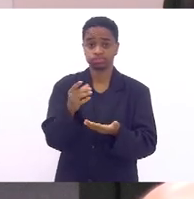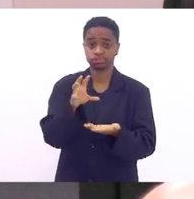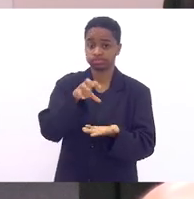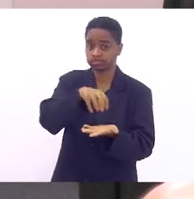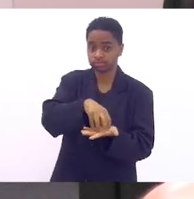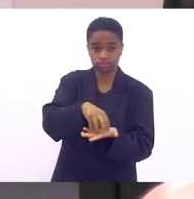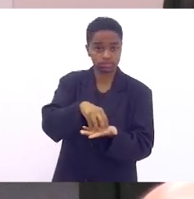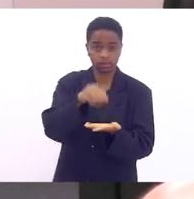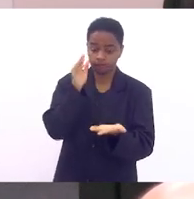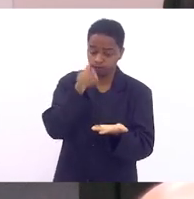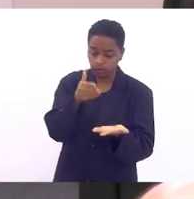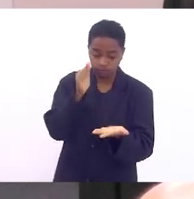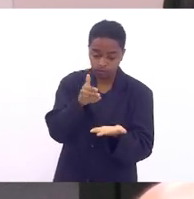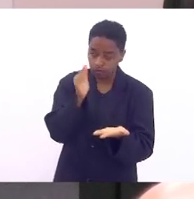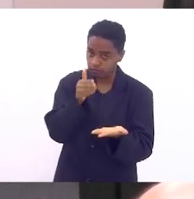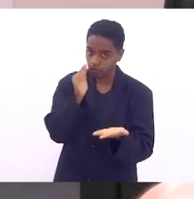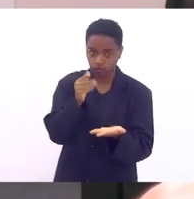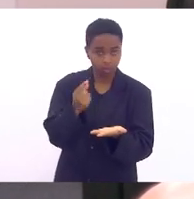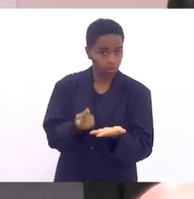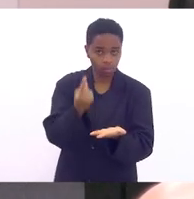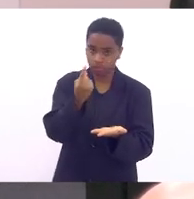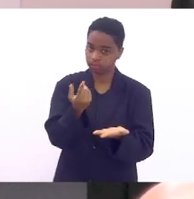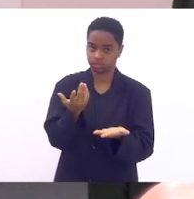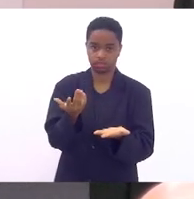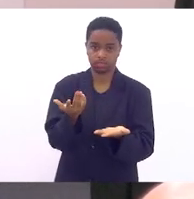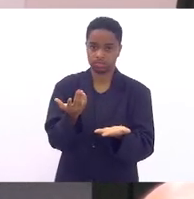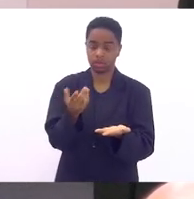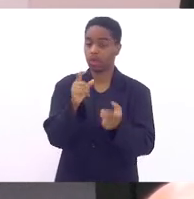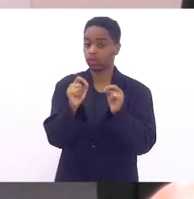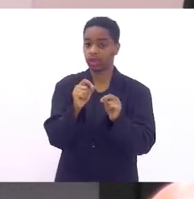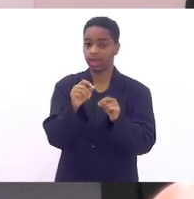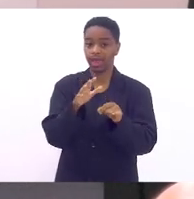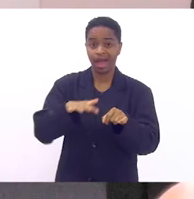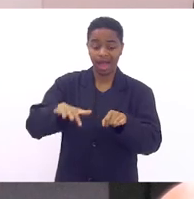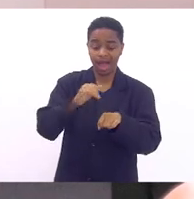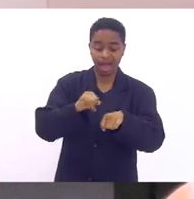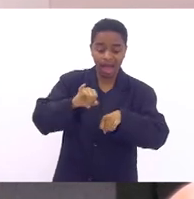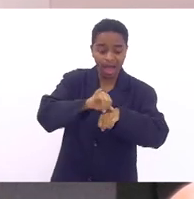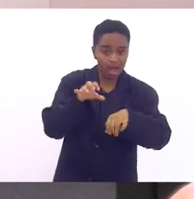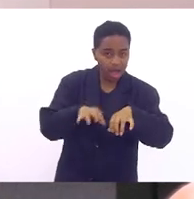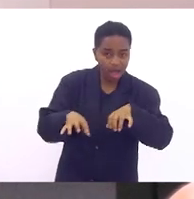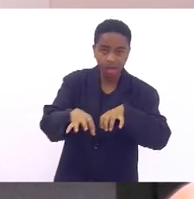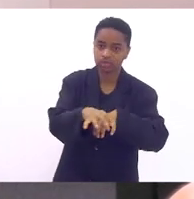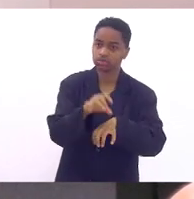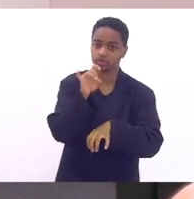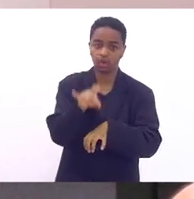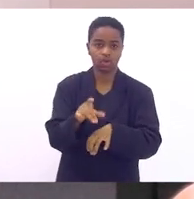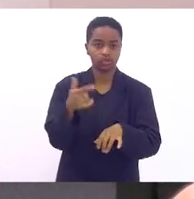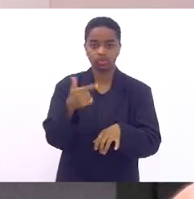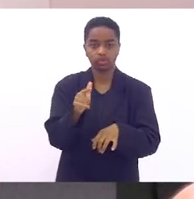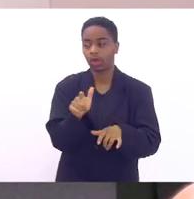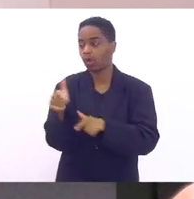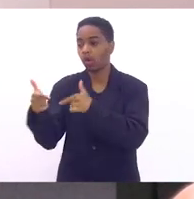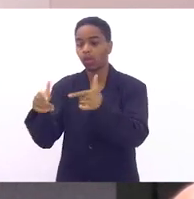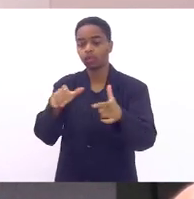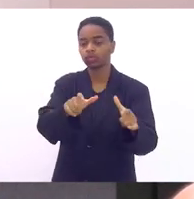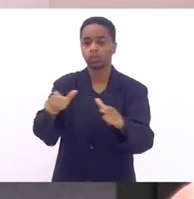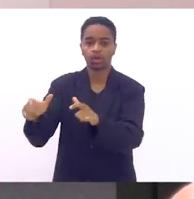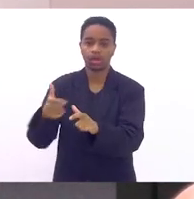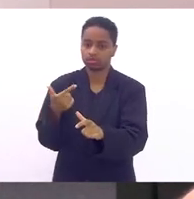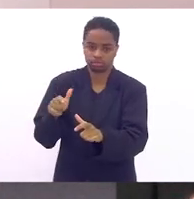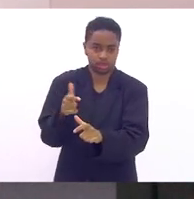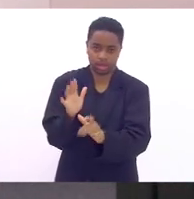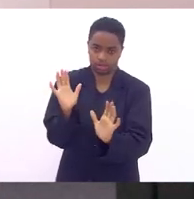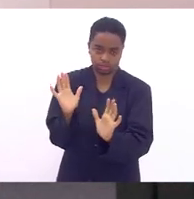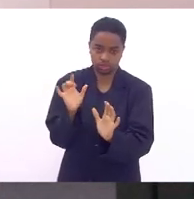discute sempre né Mauro que é a centralidade da região metropolitana nós não temos outras centralidades é